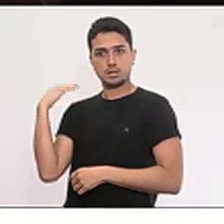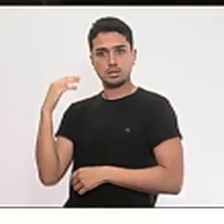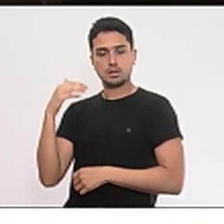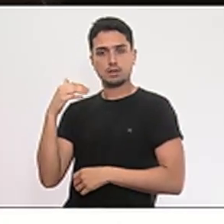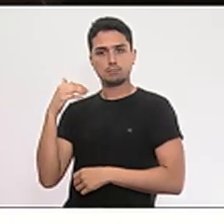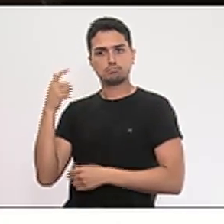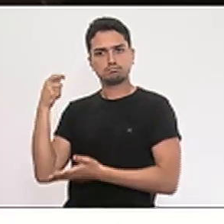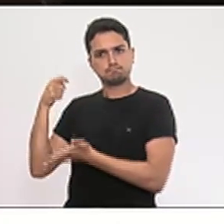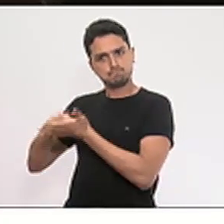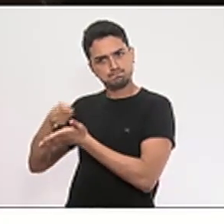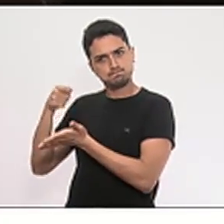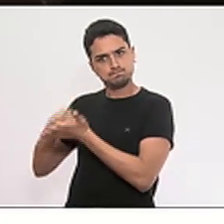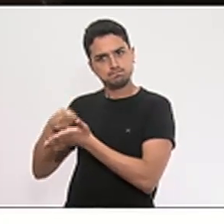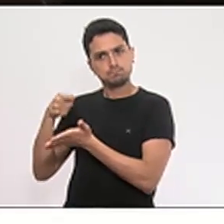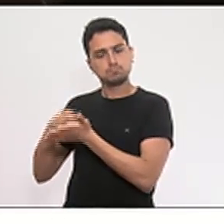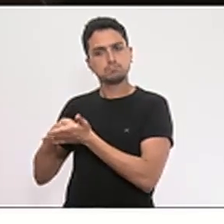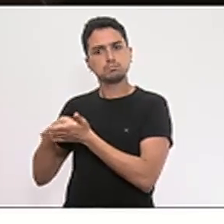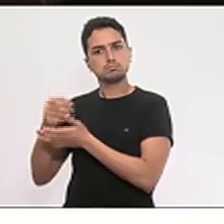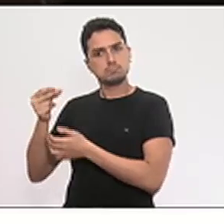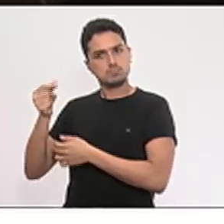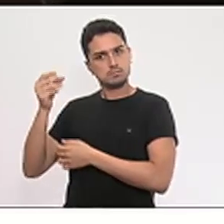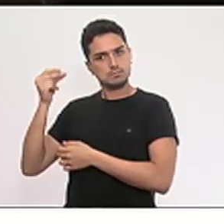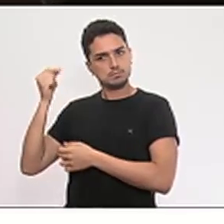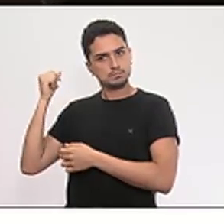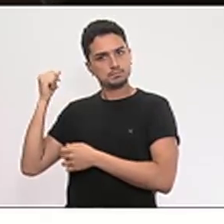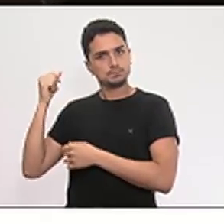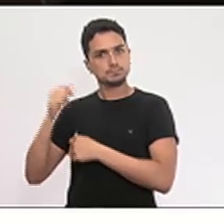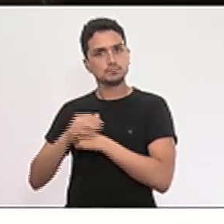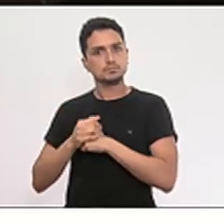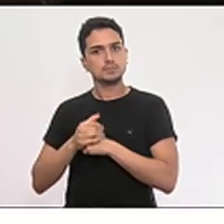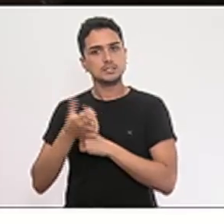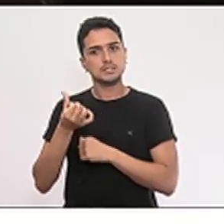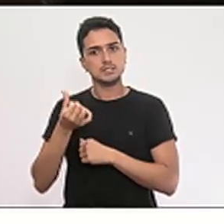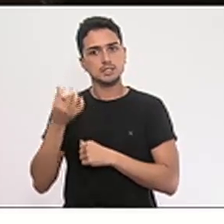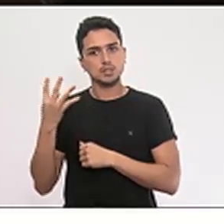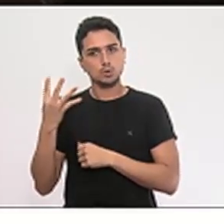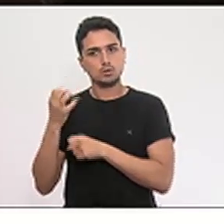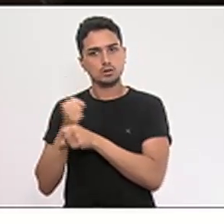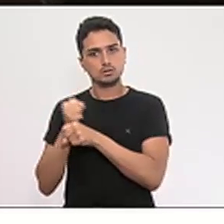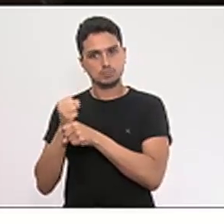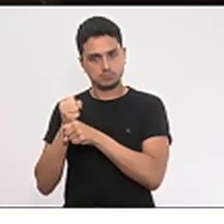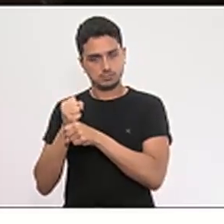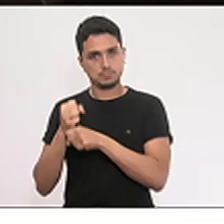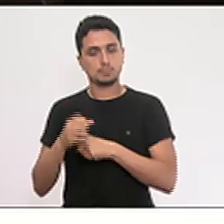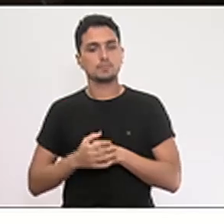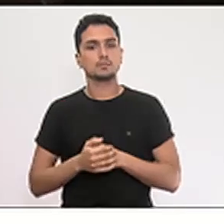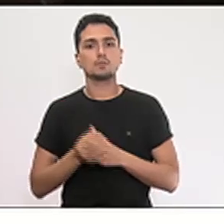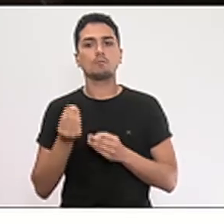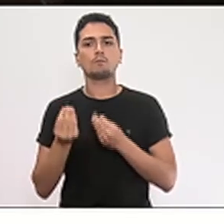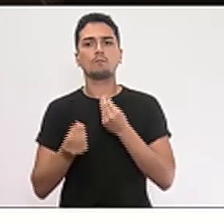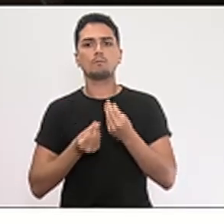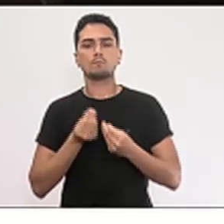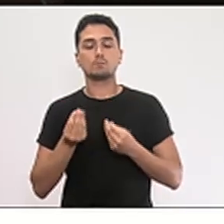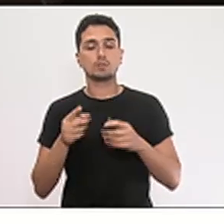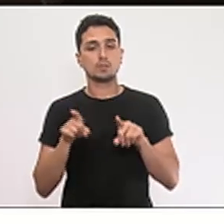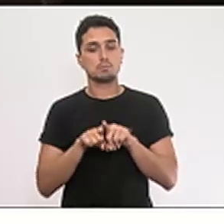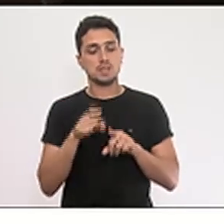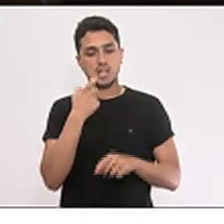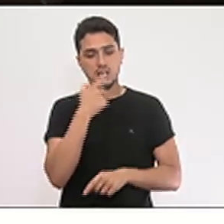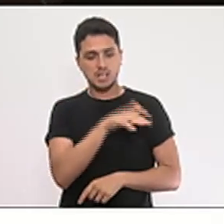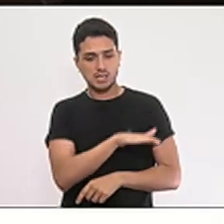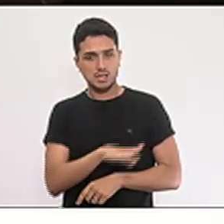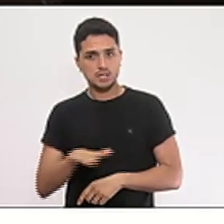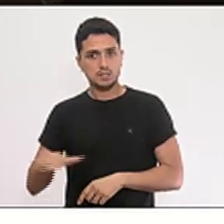na época do regime militar e que fez com que a curva de mortalidade infantil, que